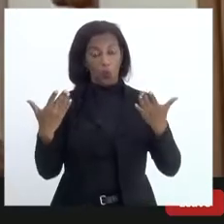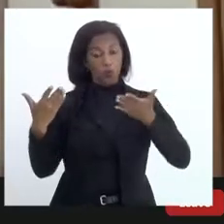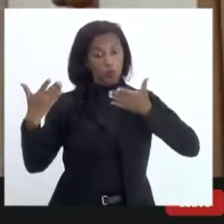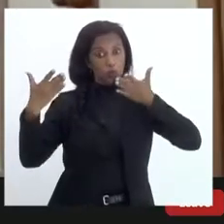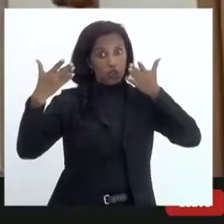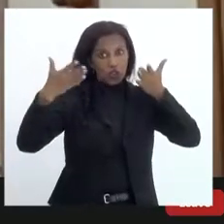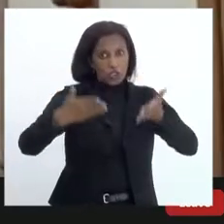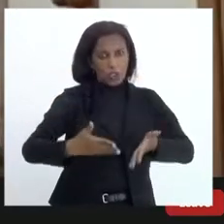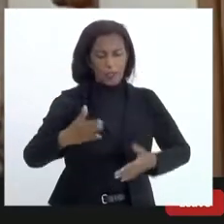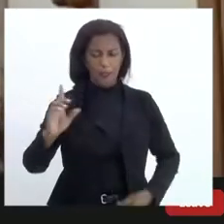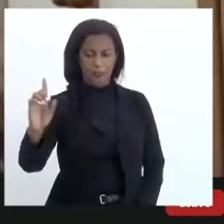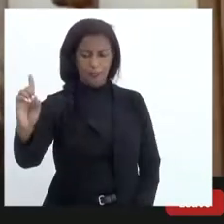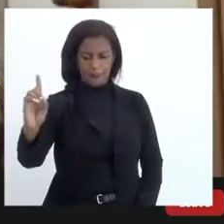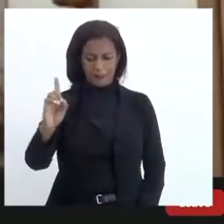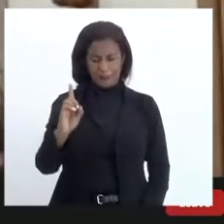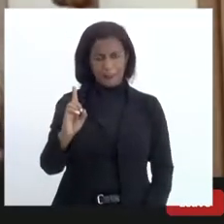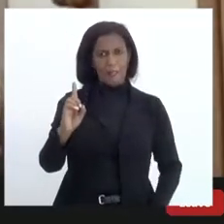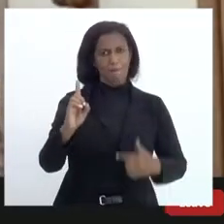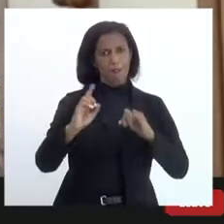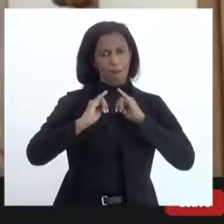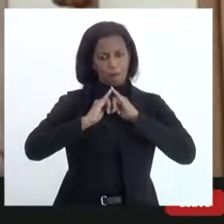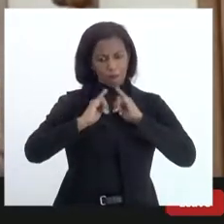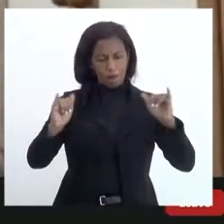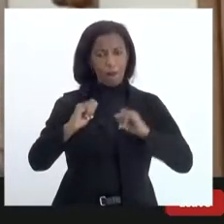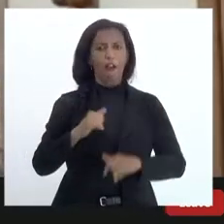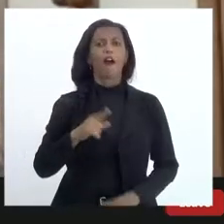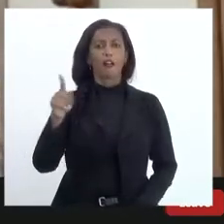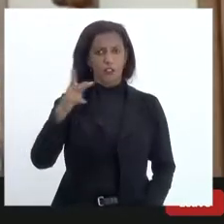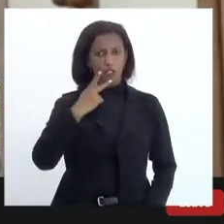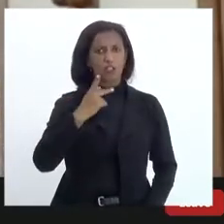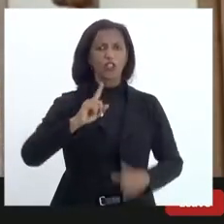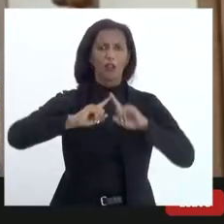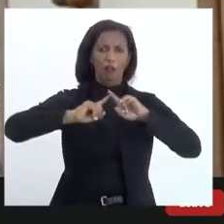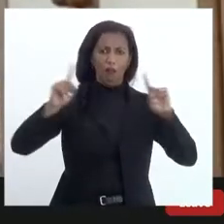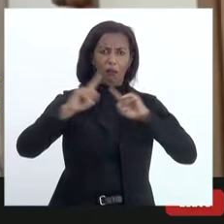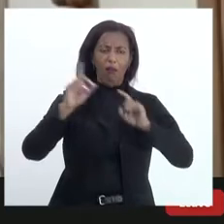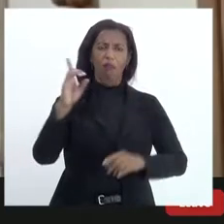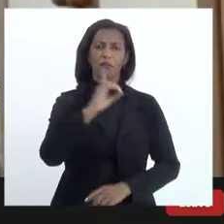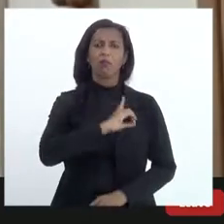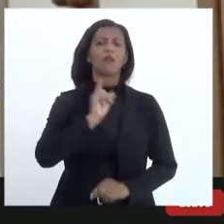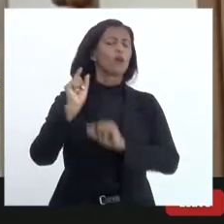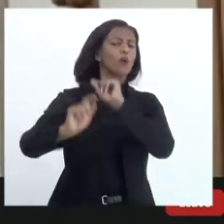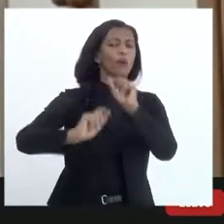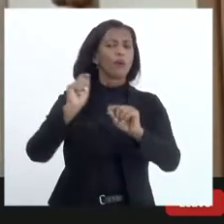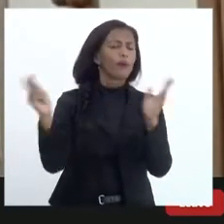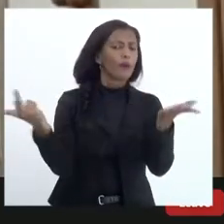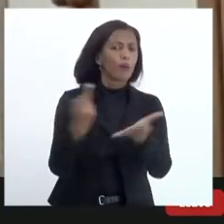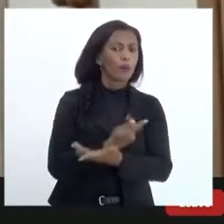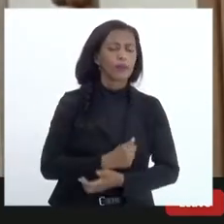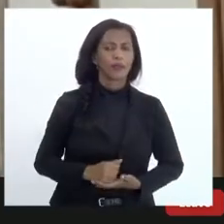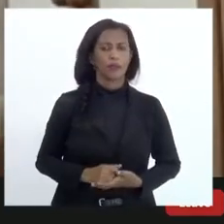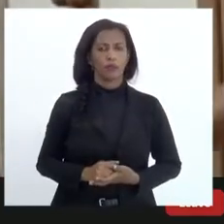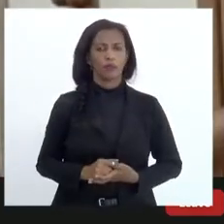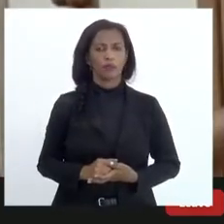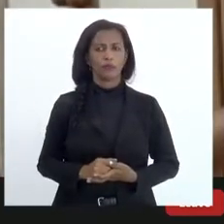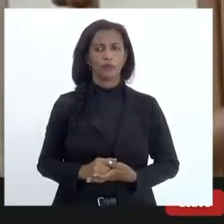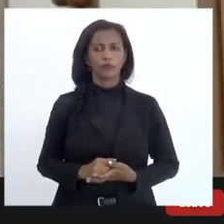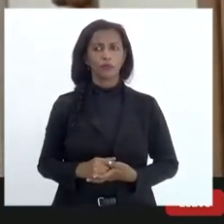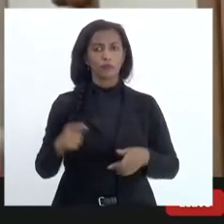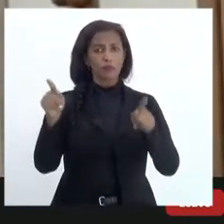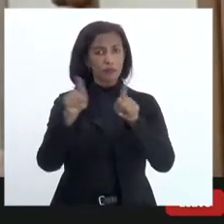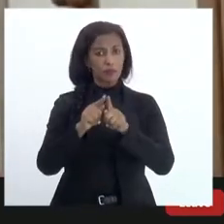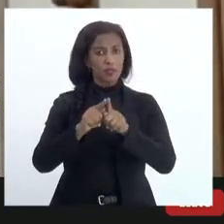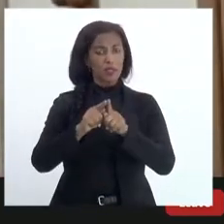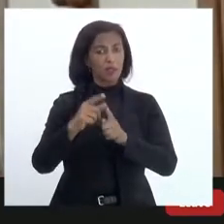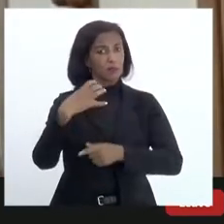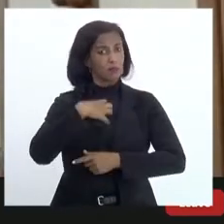denúncia, rapidamente a gente oficia a delegacia e relata o acontecido, e com muita